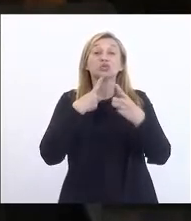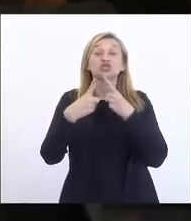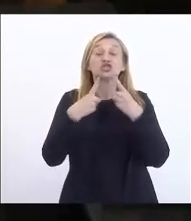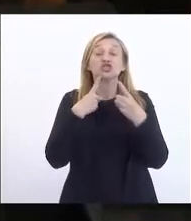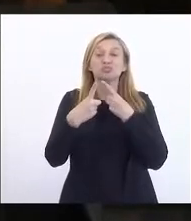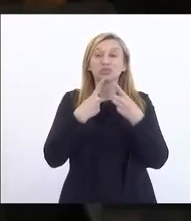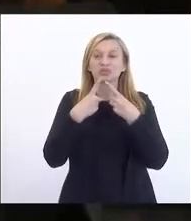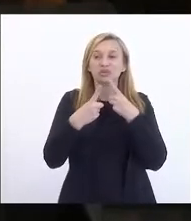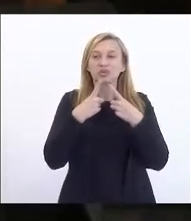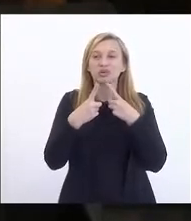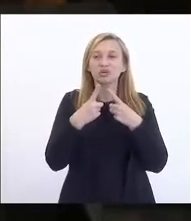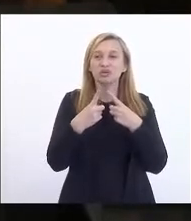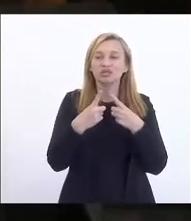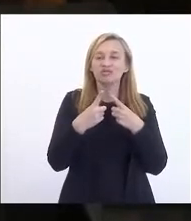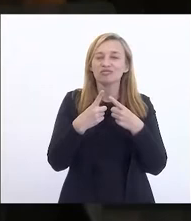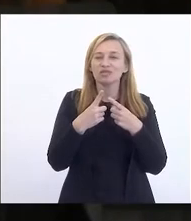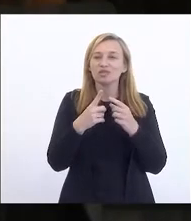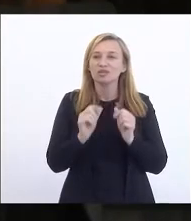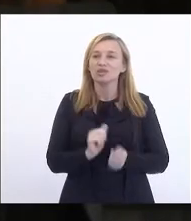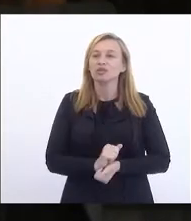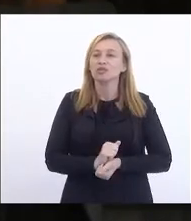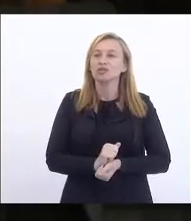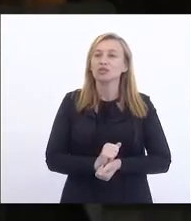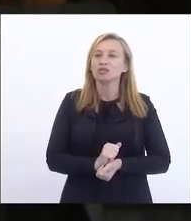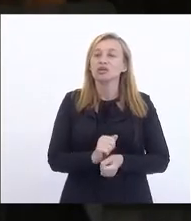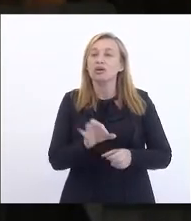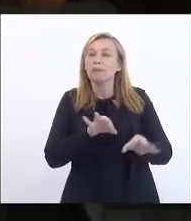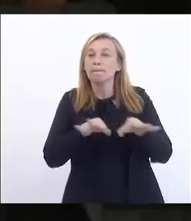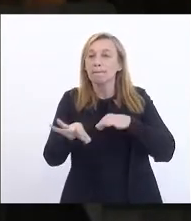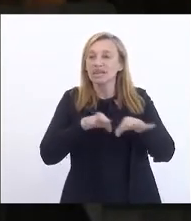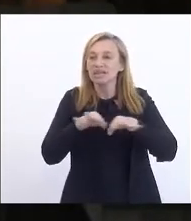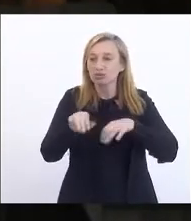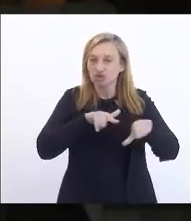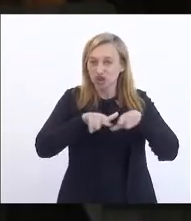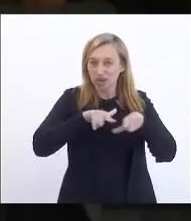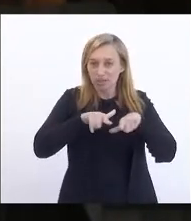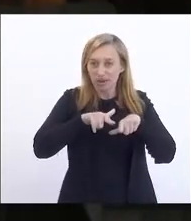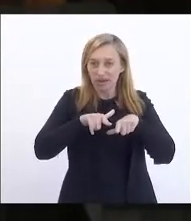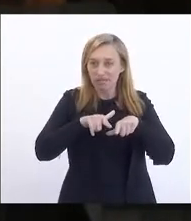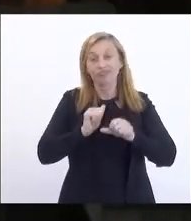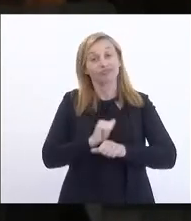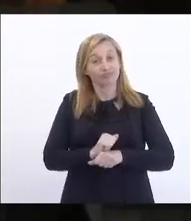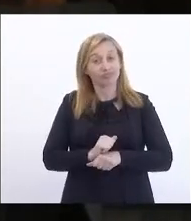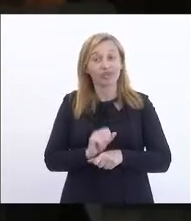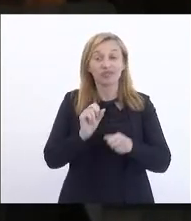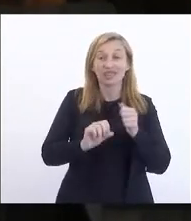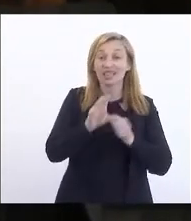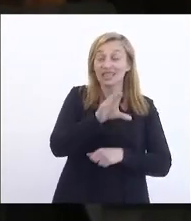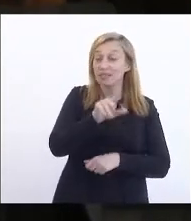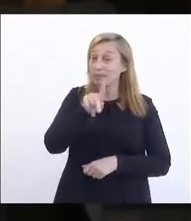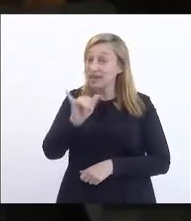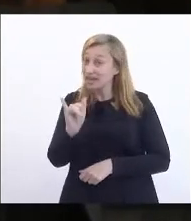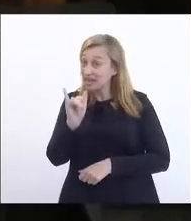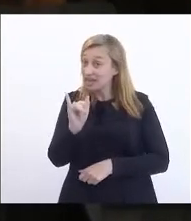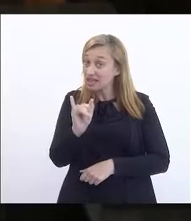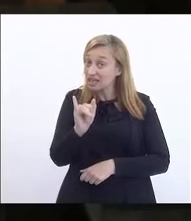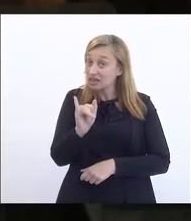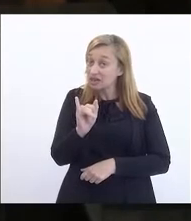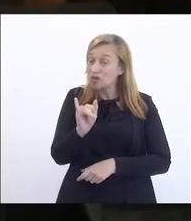um pormenorizado plano de trabalho, para fazer uma CPI de forma